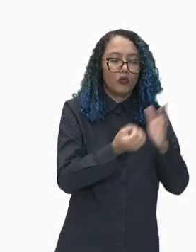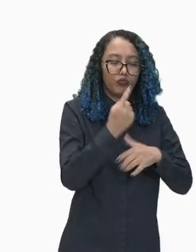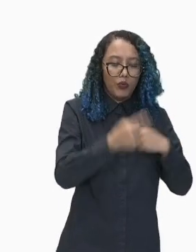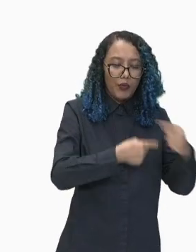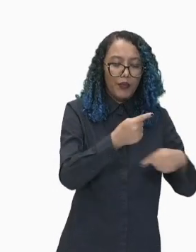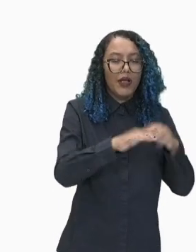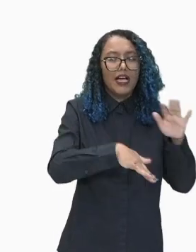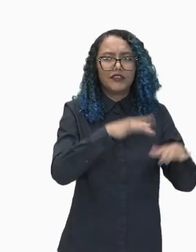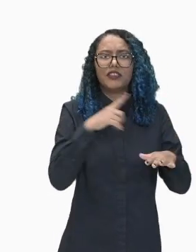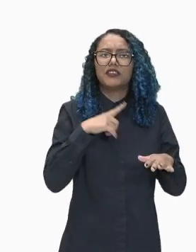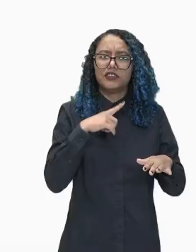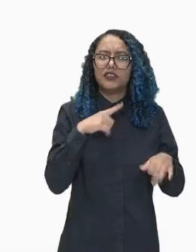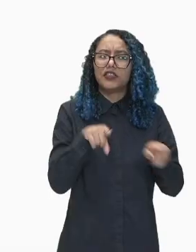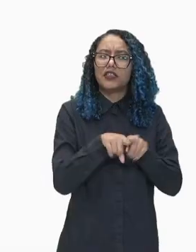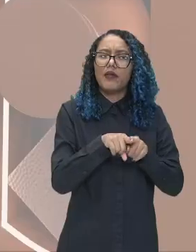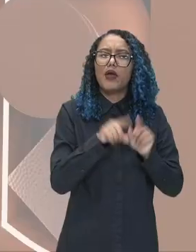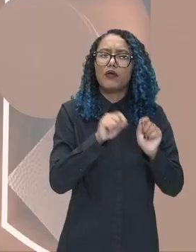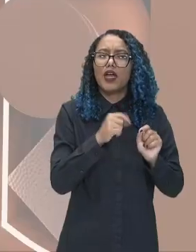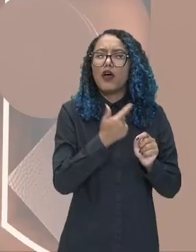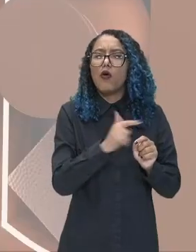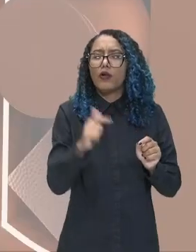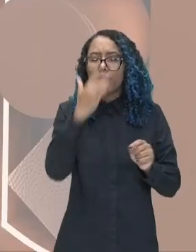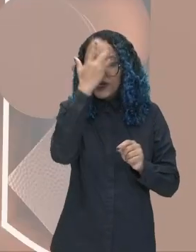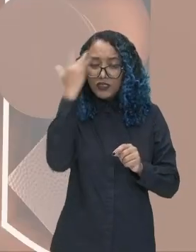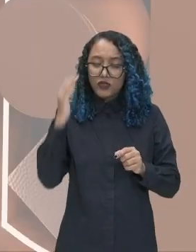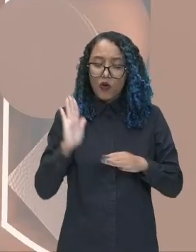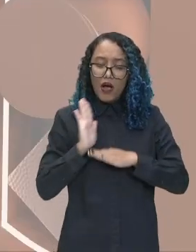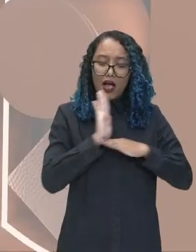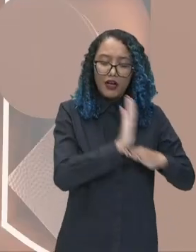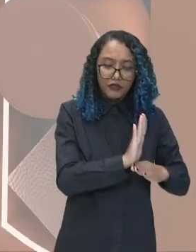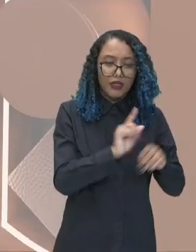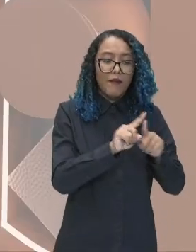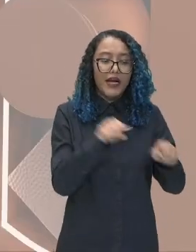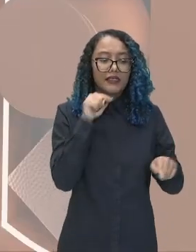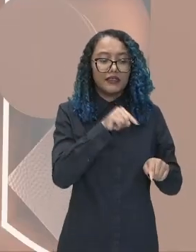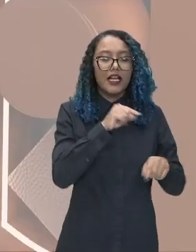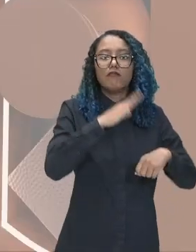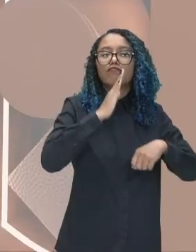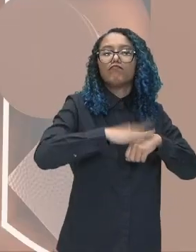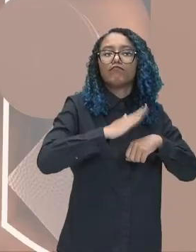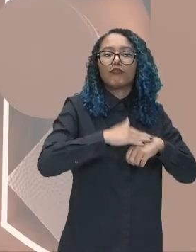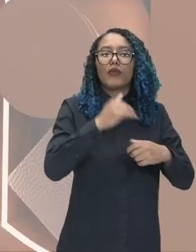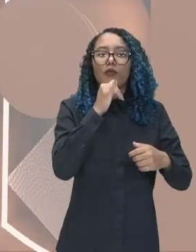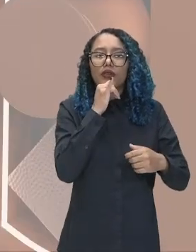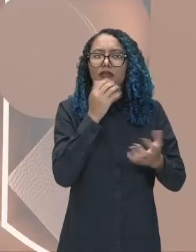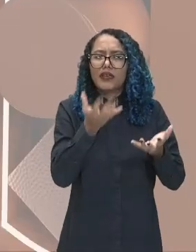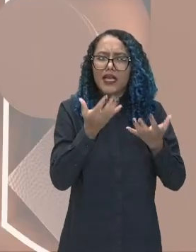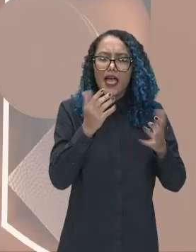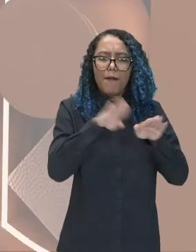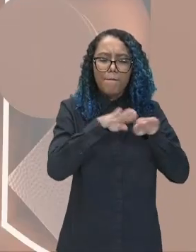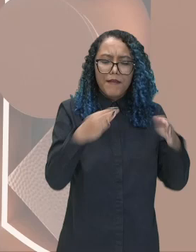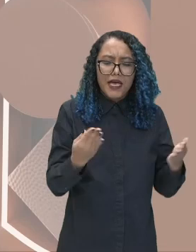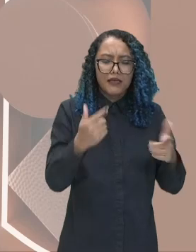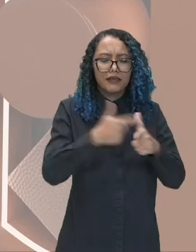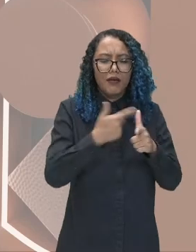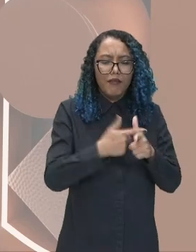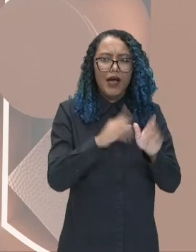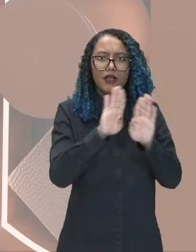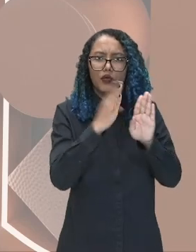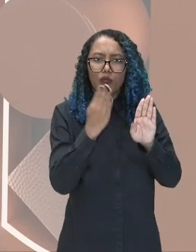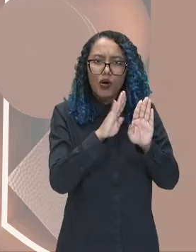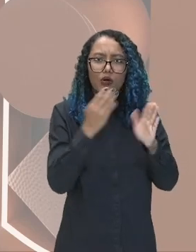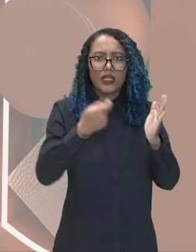alguns aprendizes que trabalhavam com ele, mas ele era o cara que fazia as coisas. Você queria lá um sapato, queria uma mesa, queria uma porta, queria